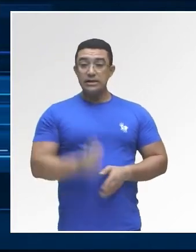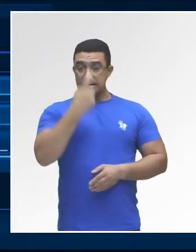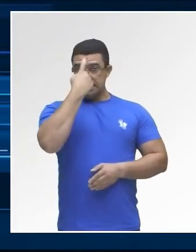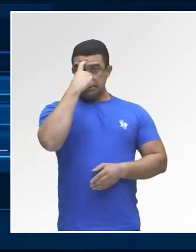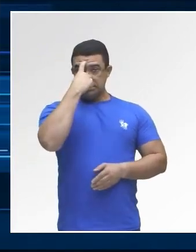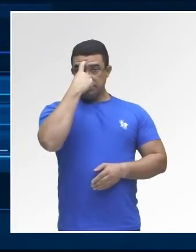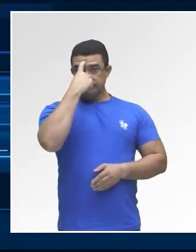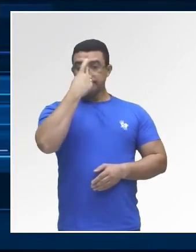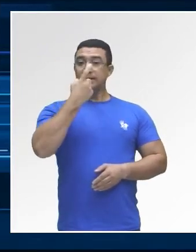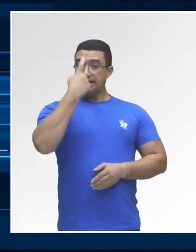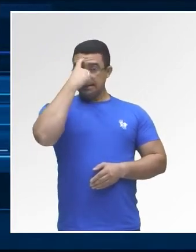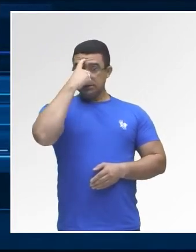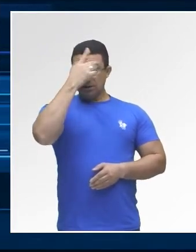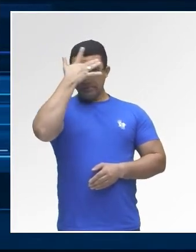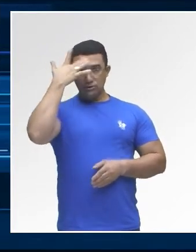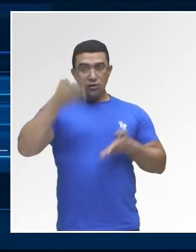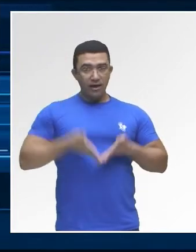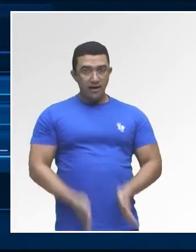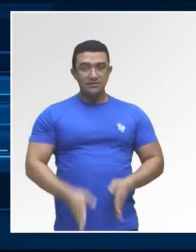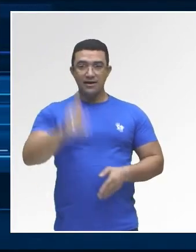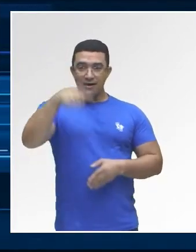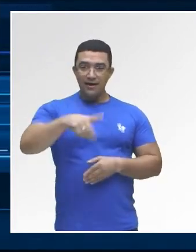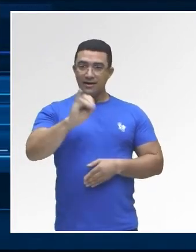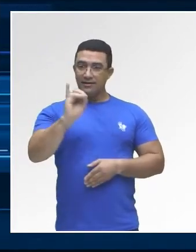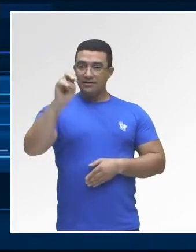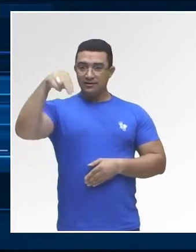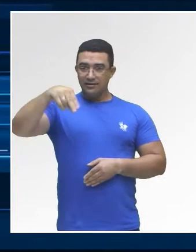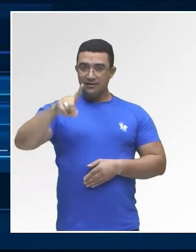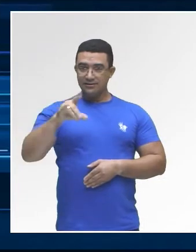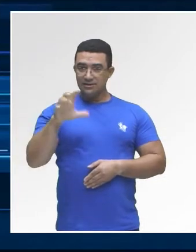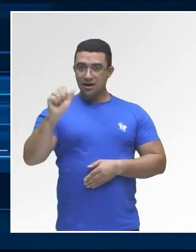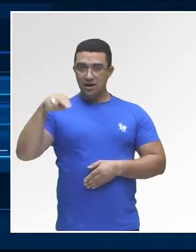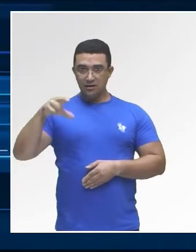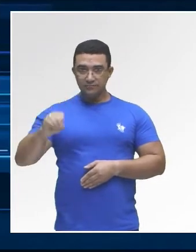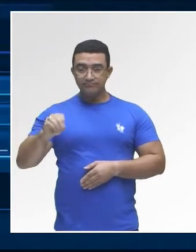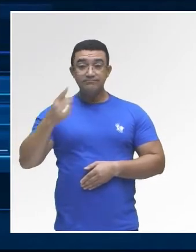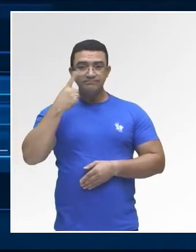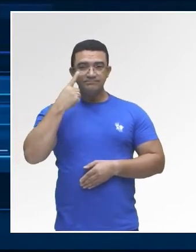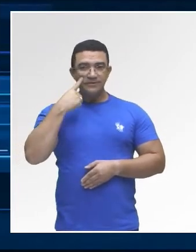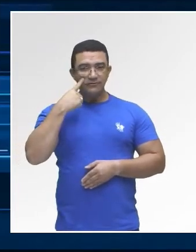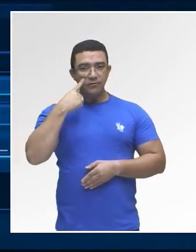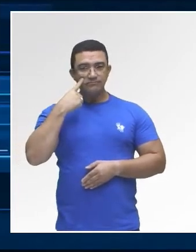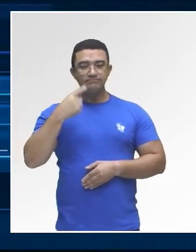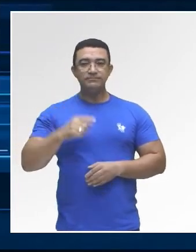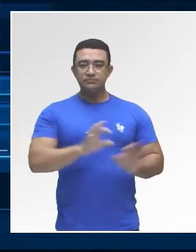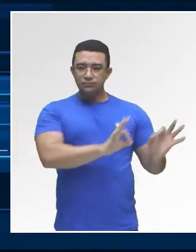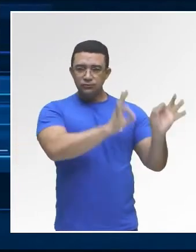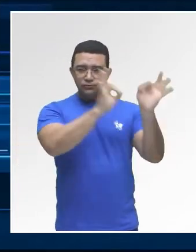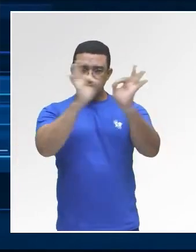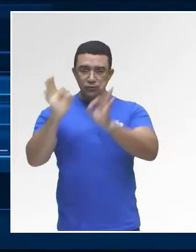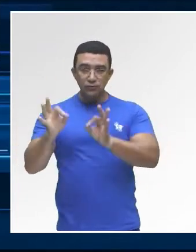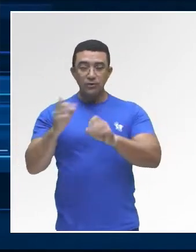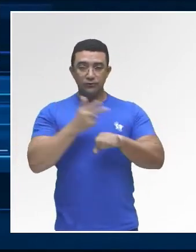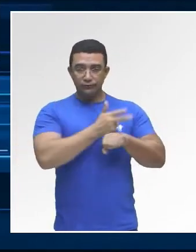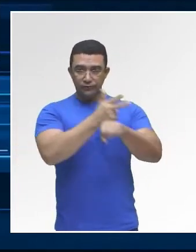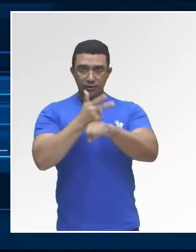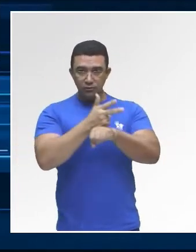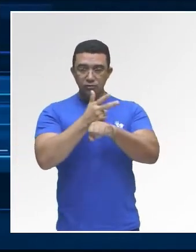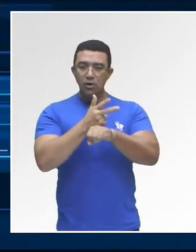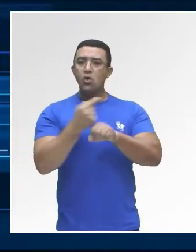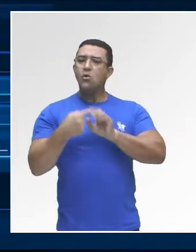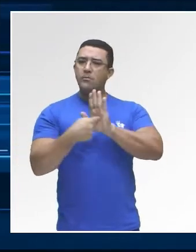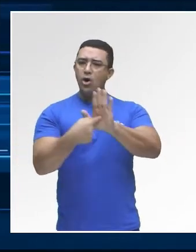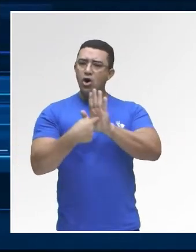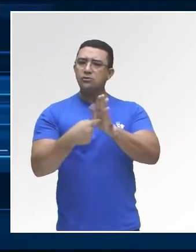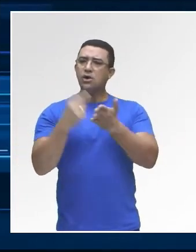Indian. Bem, então vocês puderam rever aquela primeira lista dos vídeos que eu falei, né? Que apresentava